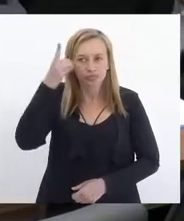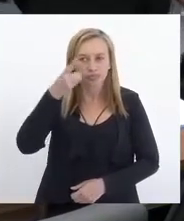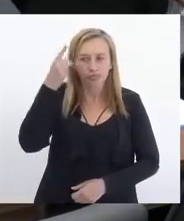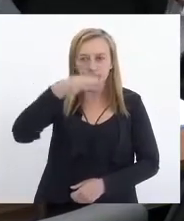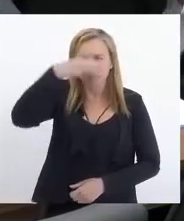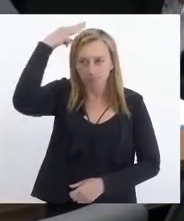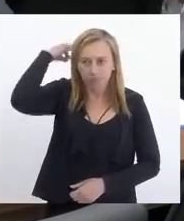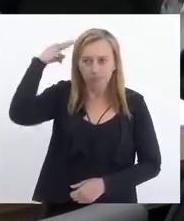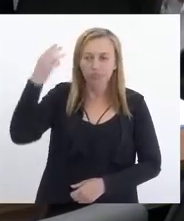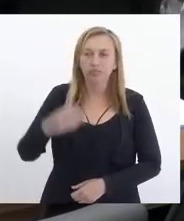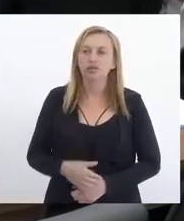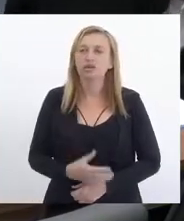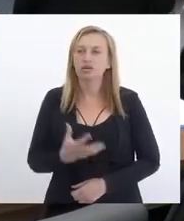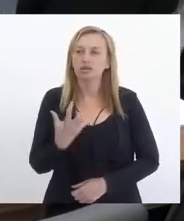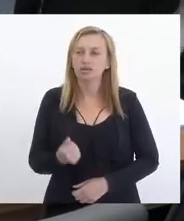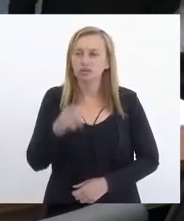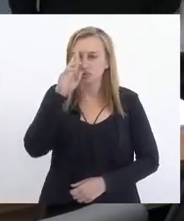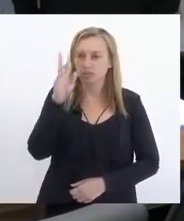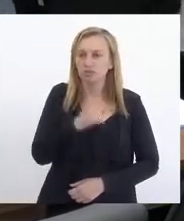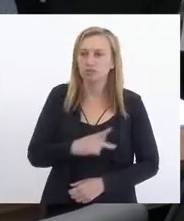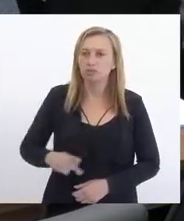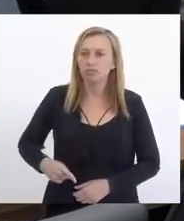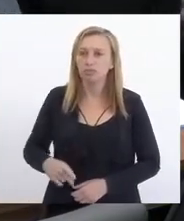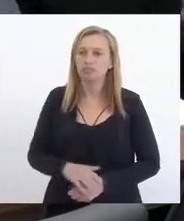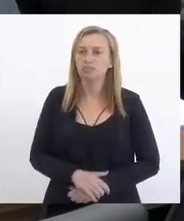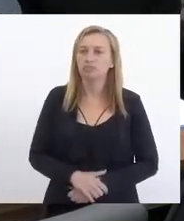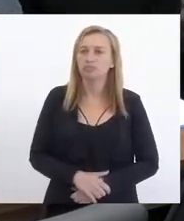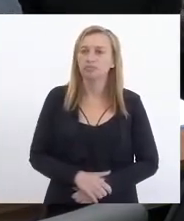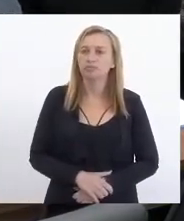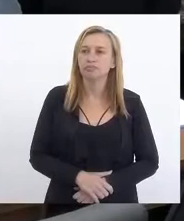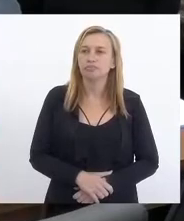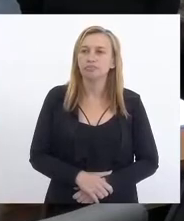deputado Márcio Pacheco. Parecer é favorável, presidente.